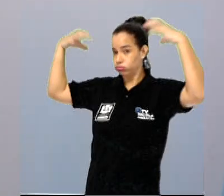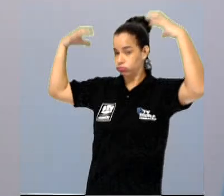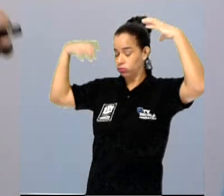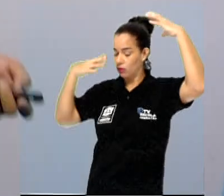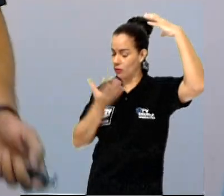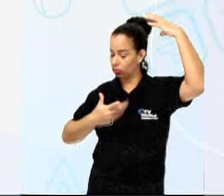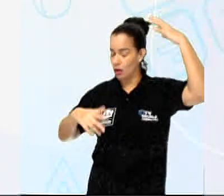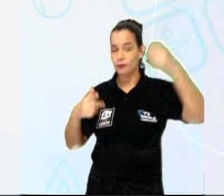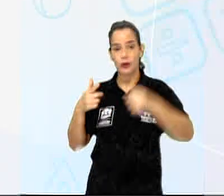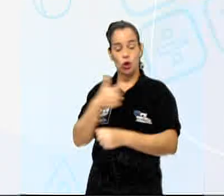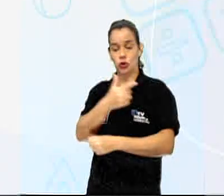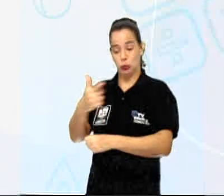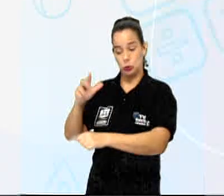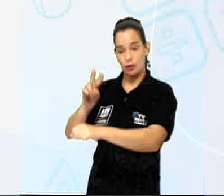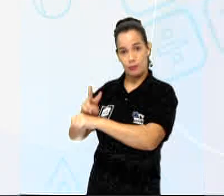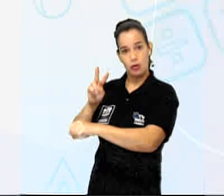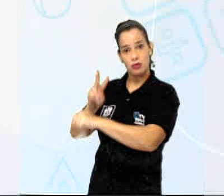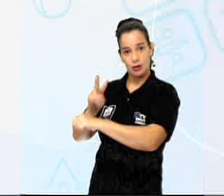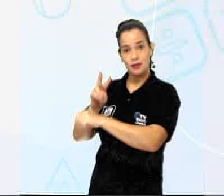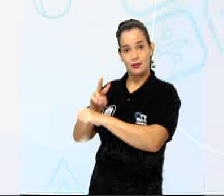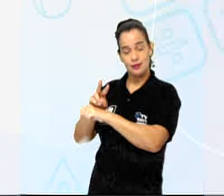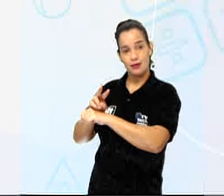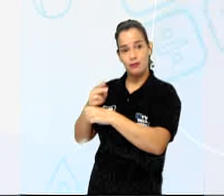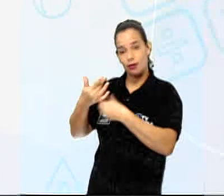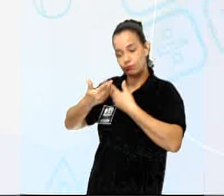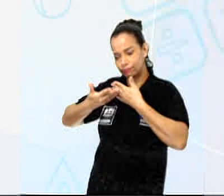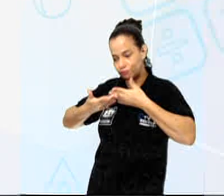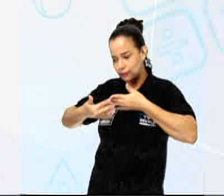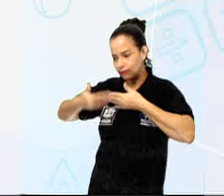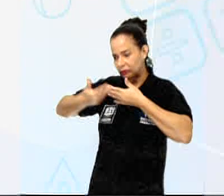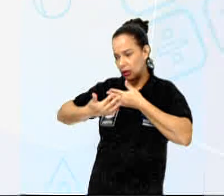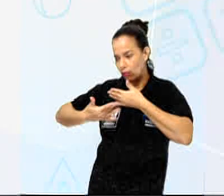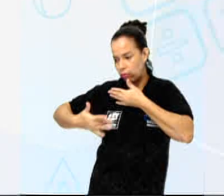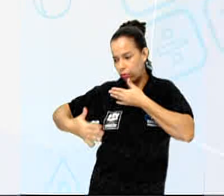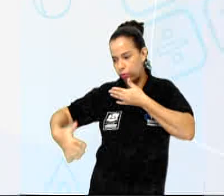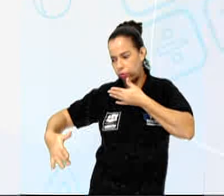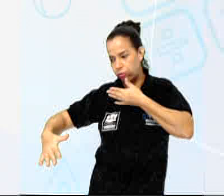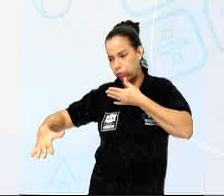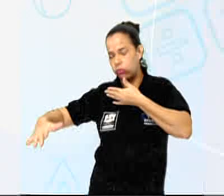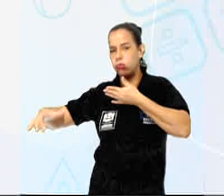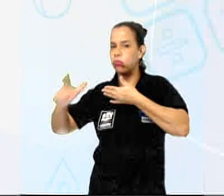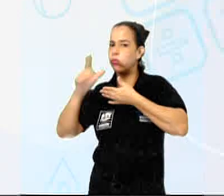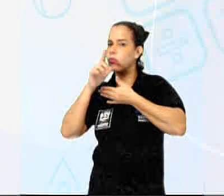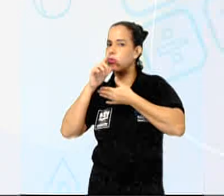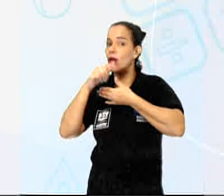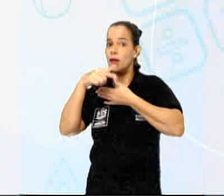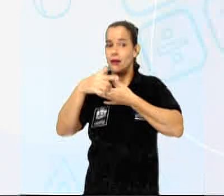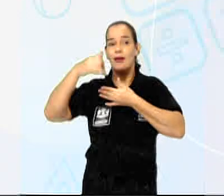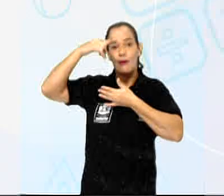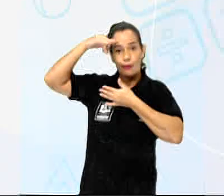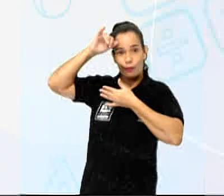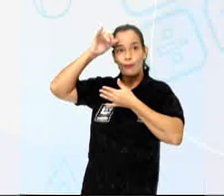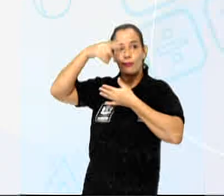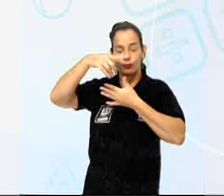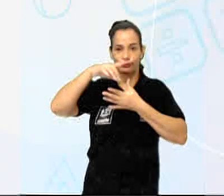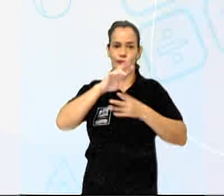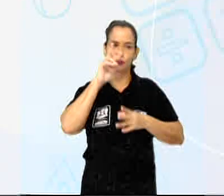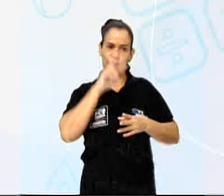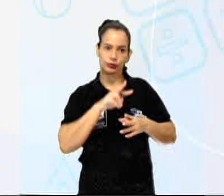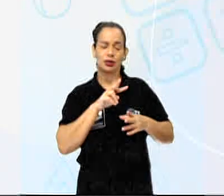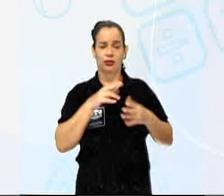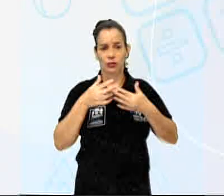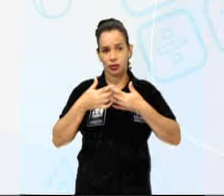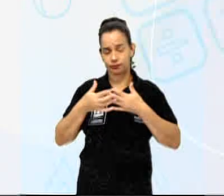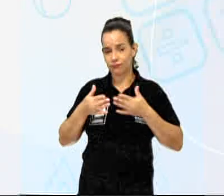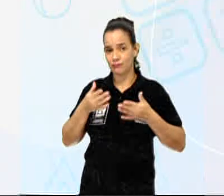sua proteção natural, ele acaba descendo ali, Veja que a pecuária também nesse caso acabou contribuindo. Então acaba